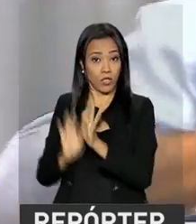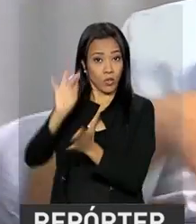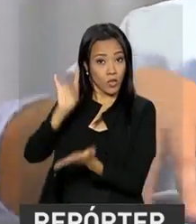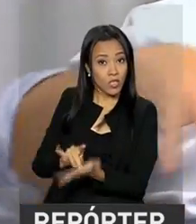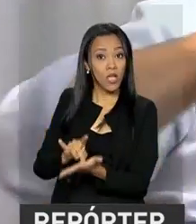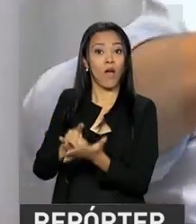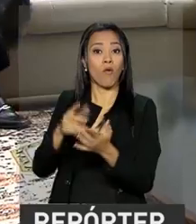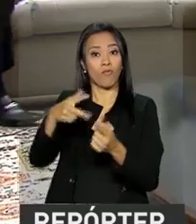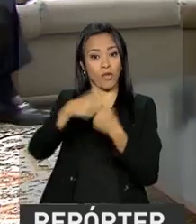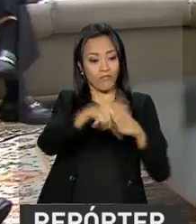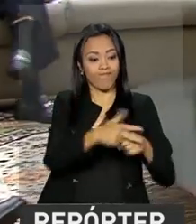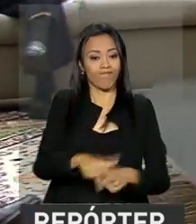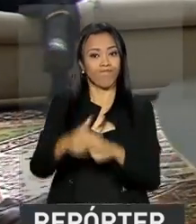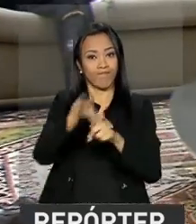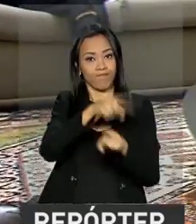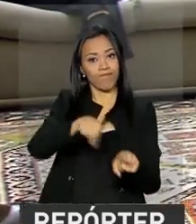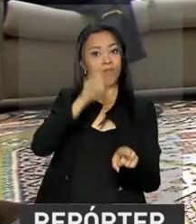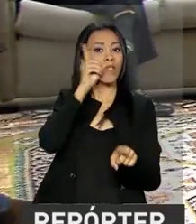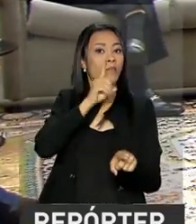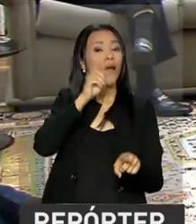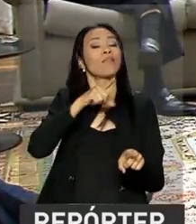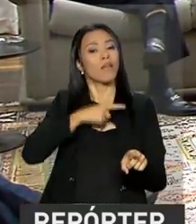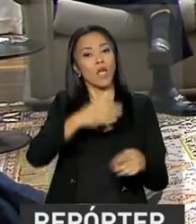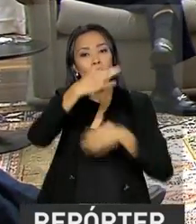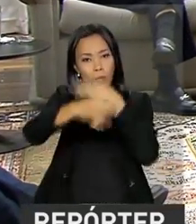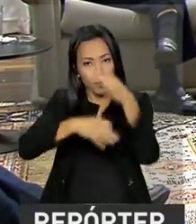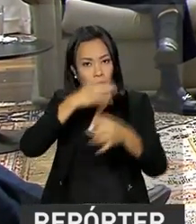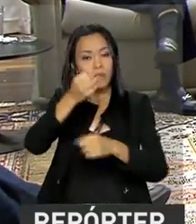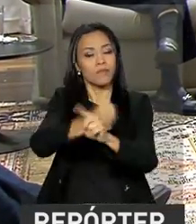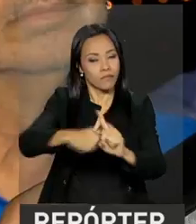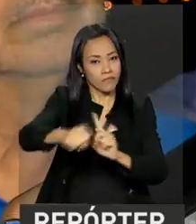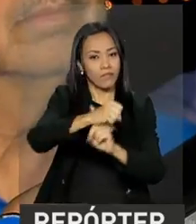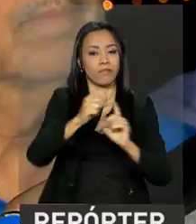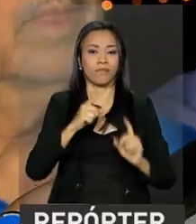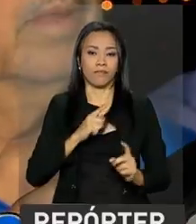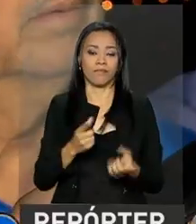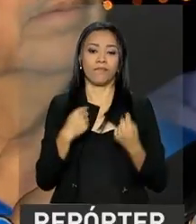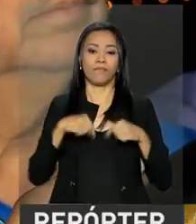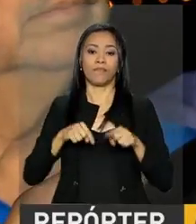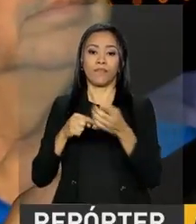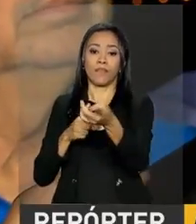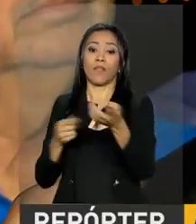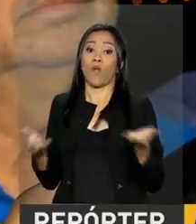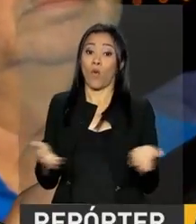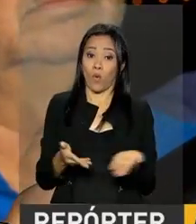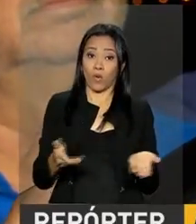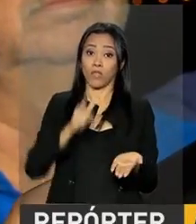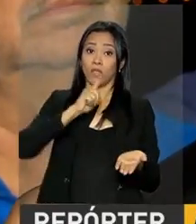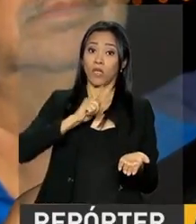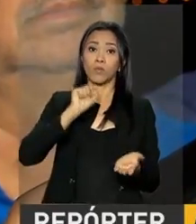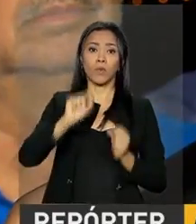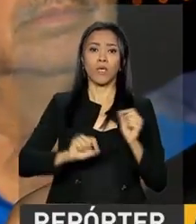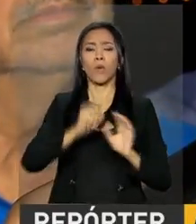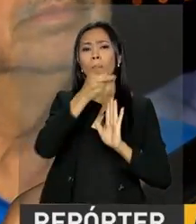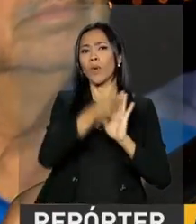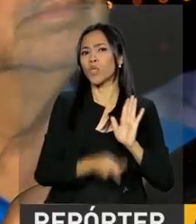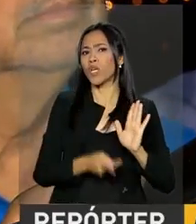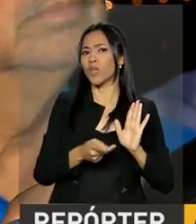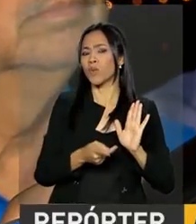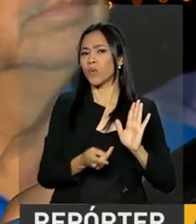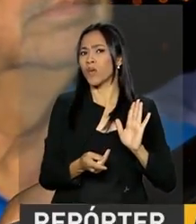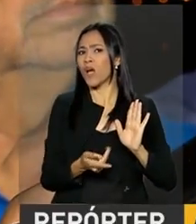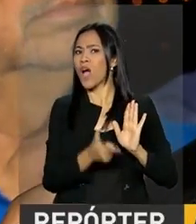pelos parlamentares contam com a participação da sociedade hoje o que nós temos é um projecto que já não é mais aquele